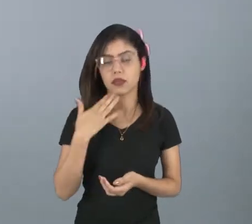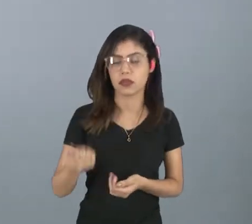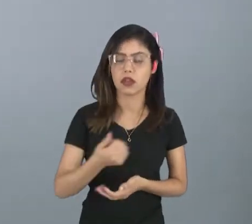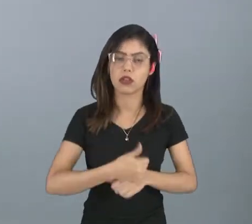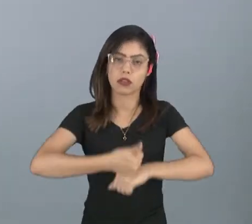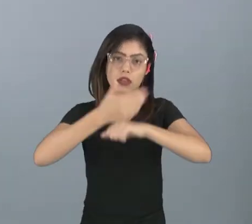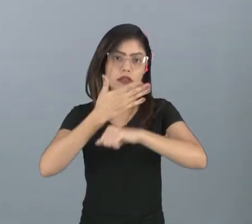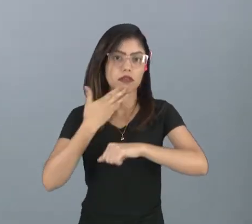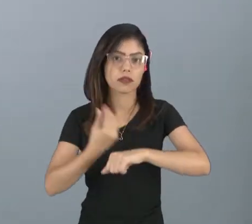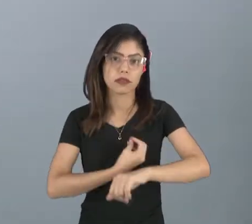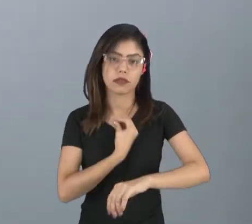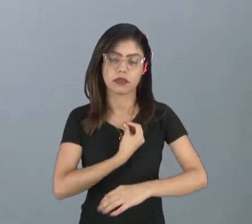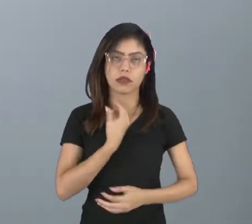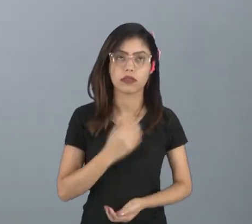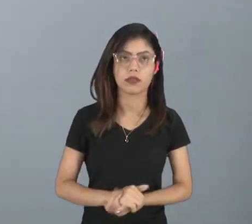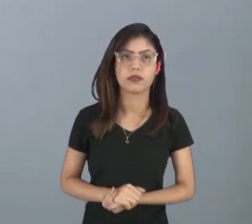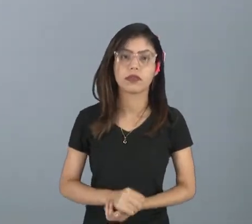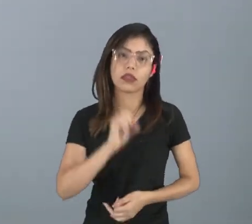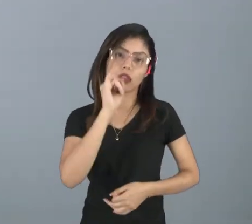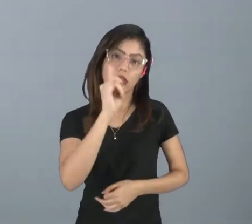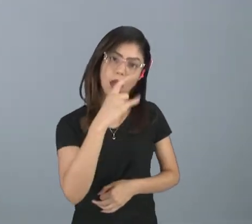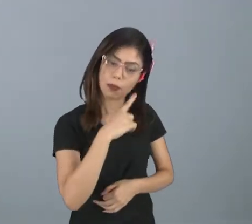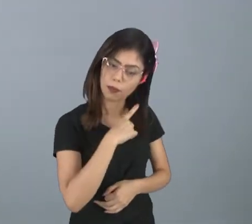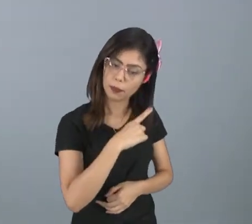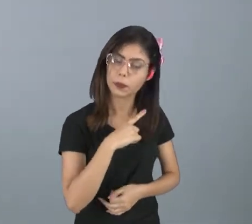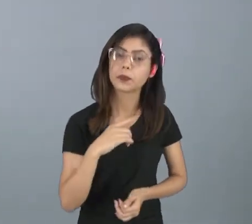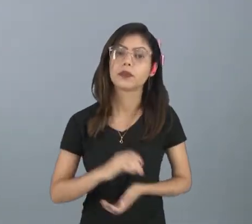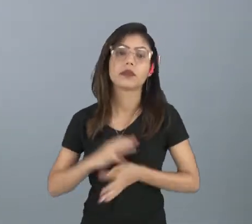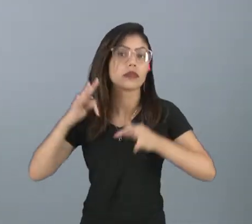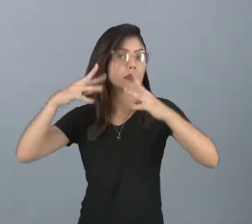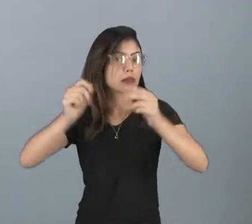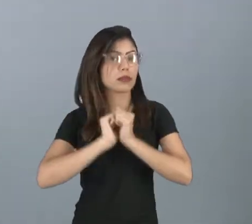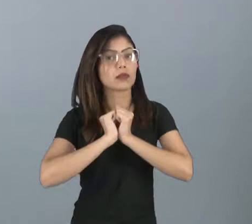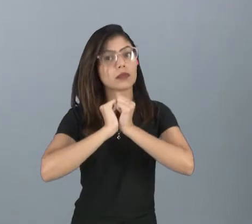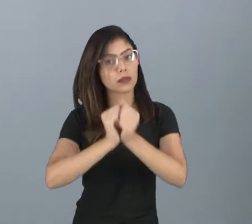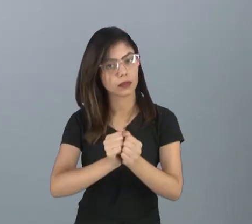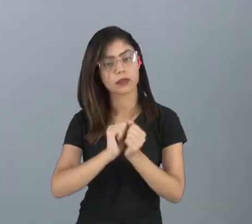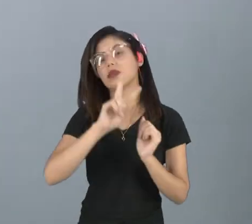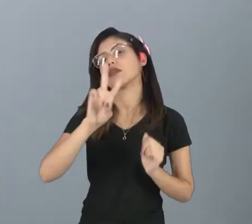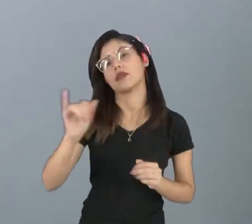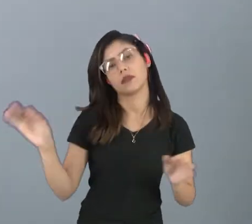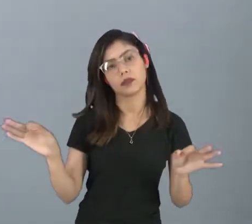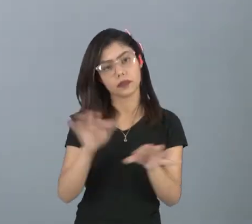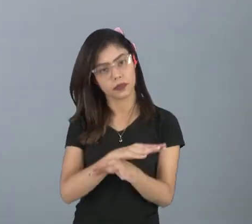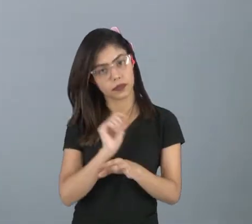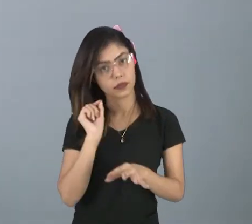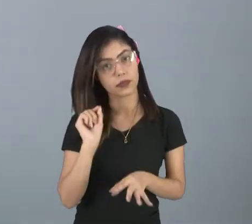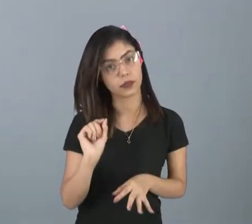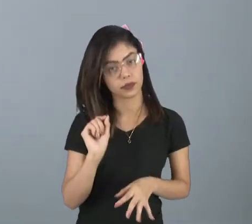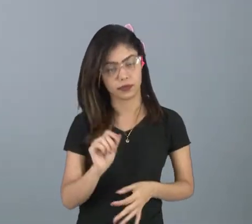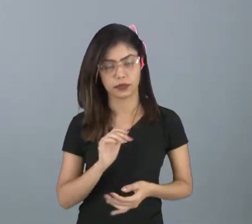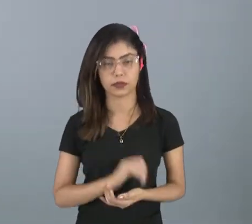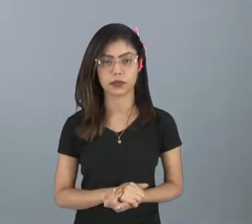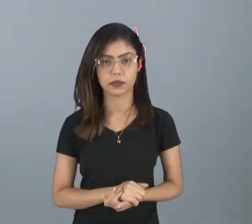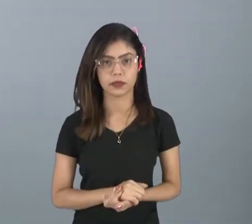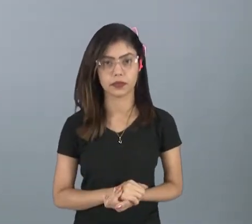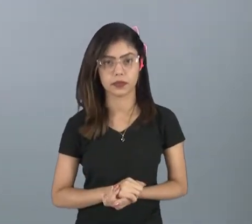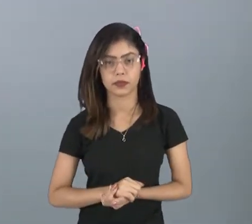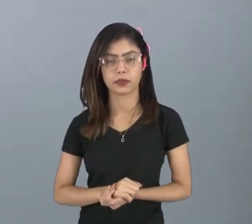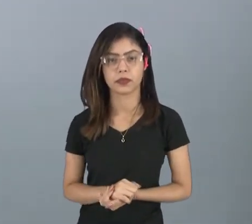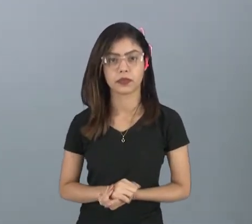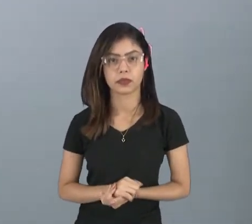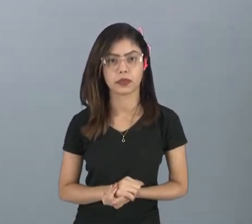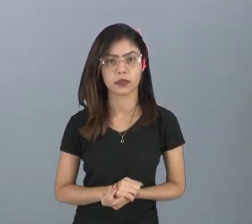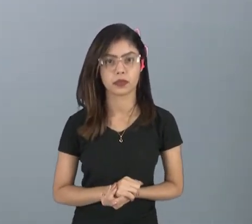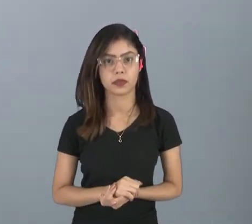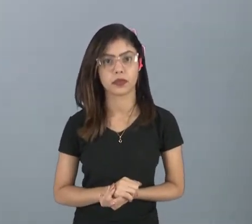qualidade de vida mais eficiente. E aí, se eu tenho, tudo isso acontecendo, eu vou acabar fazendo o quê? Vou acabar,